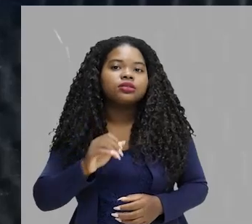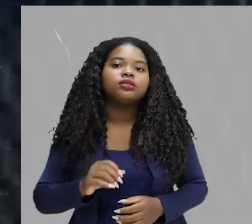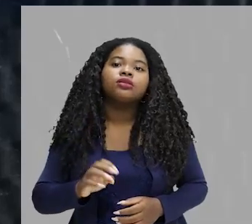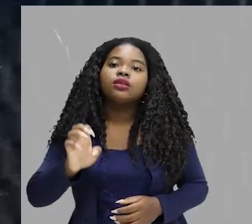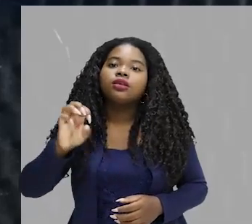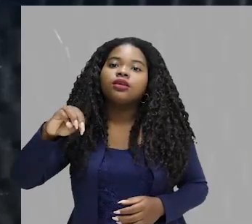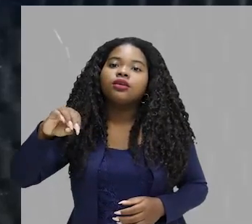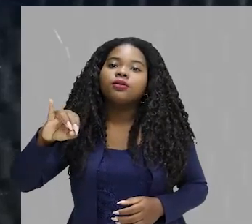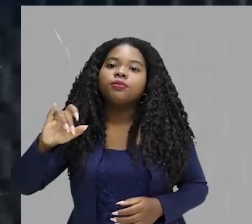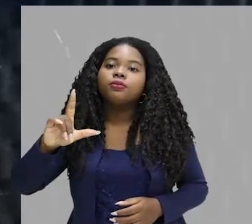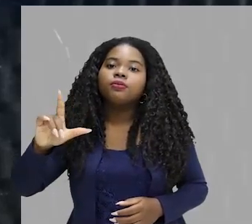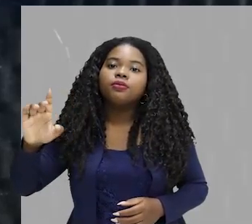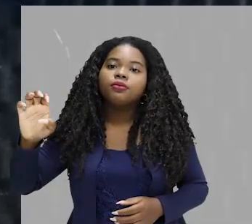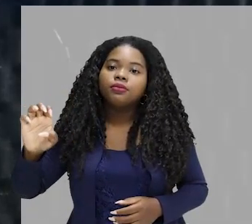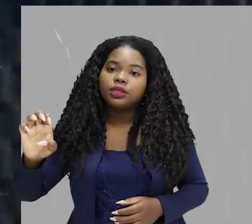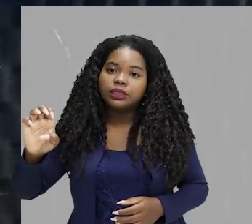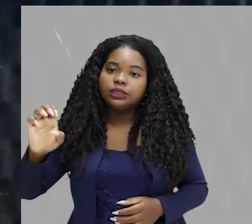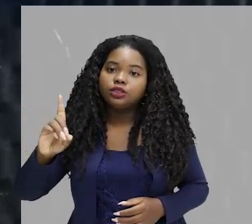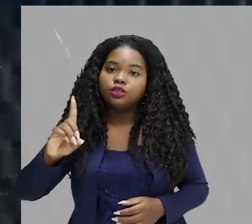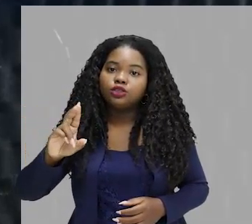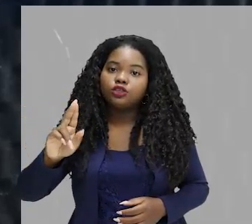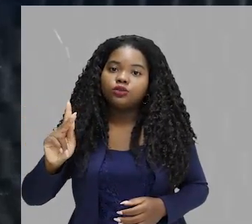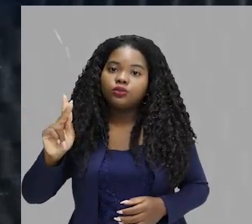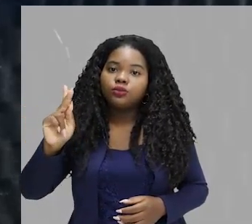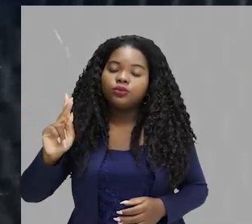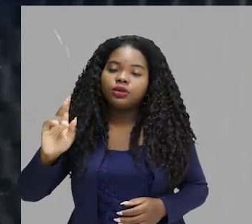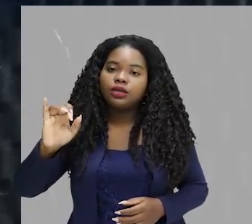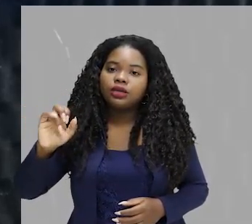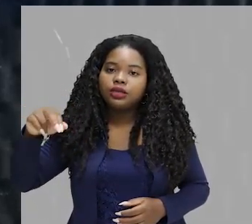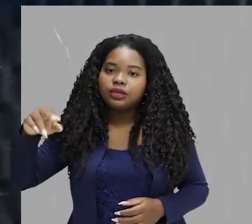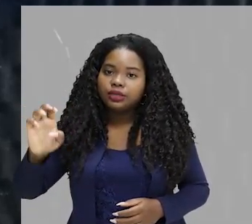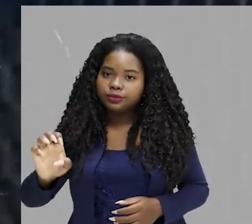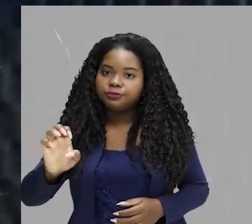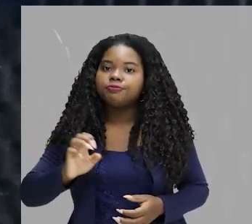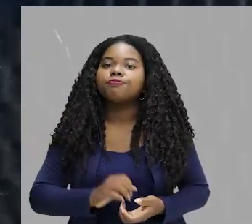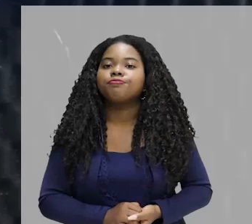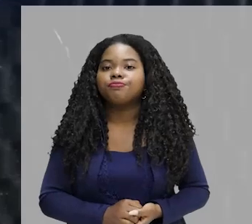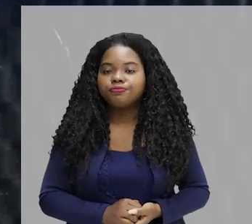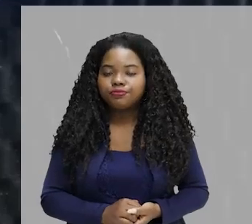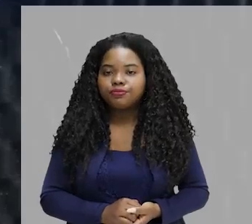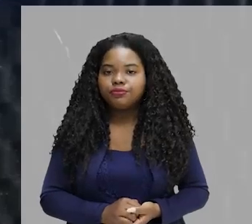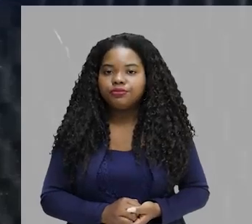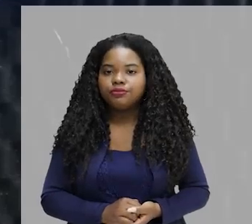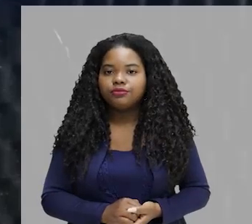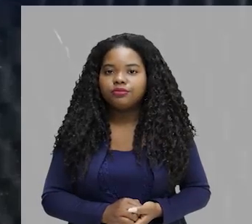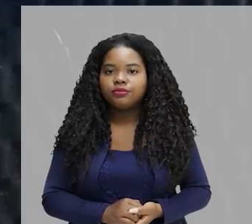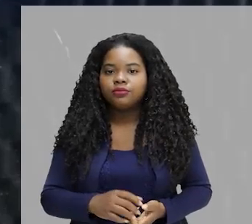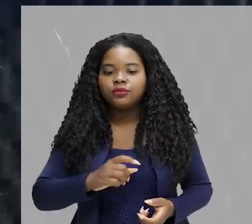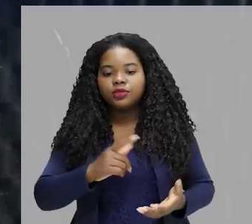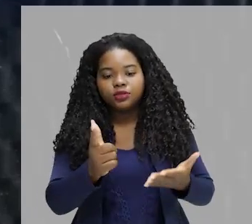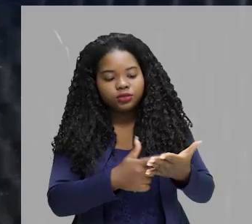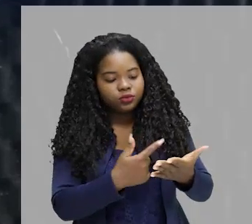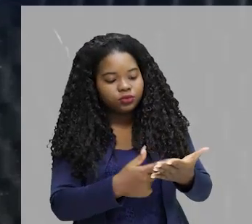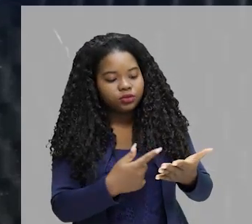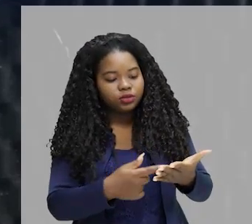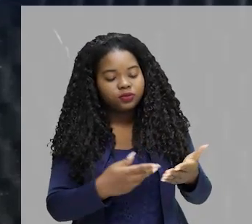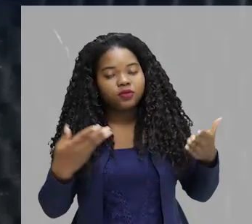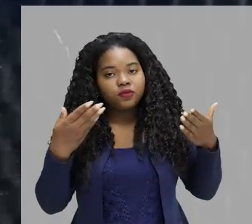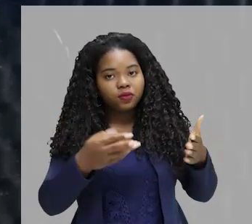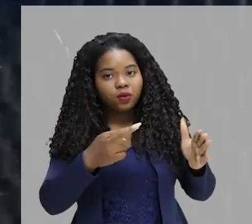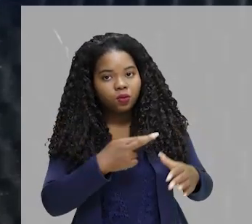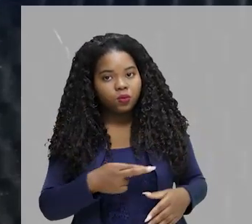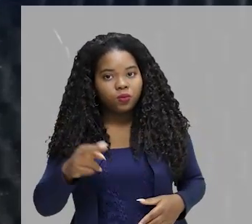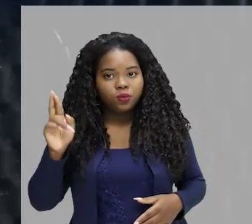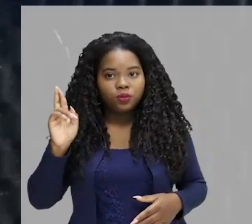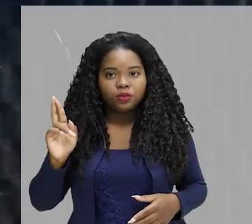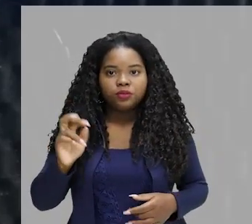o pai da sociologia científica. A última obra significativa do Durkheim é um livro que trata sobre a religião, certo? E